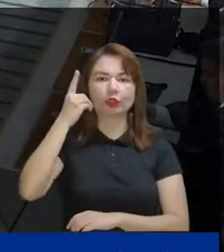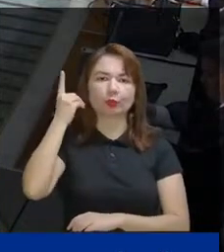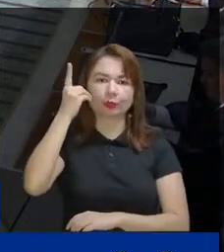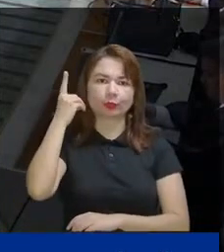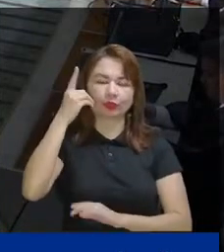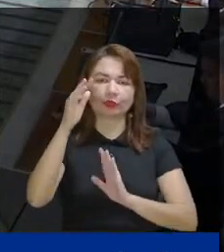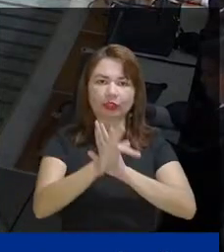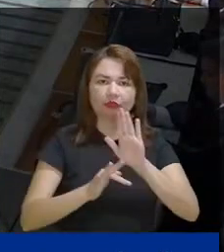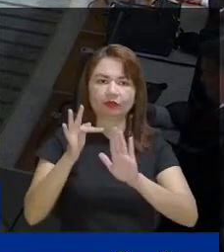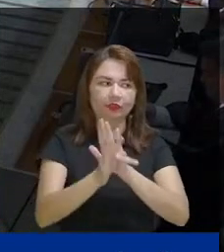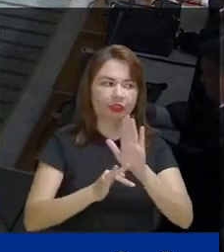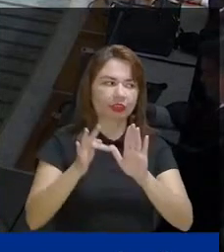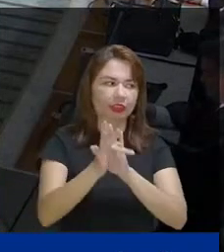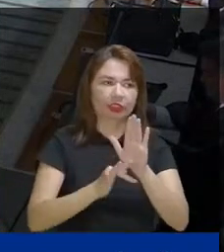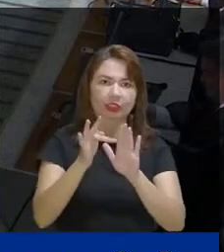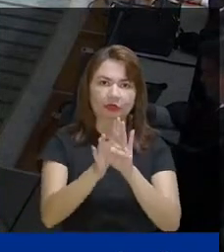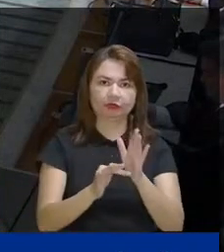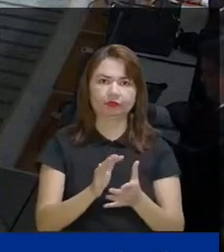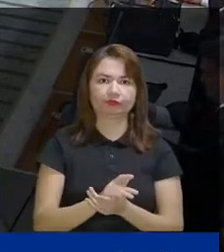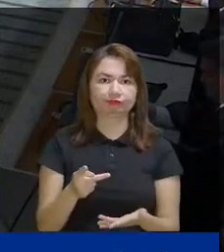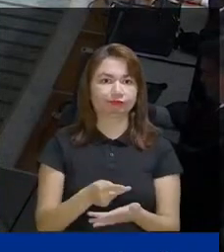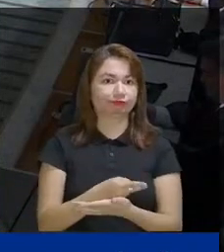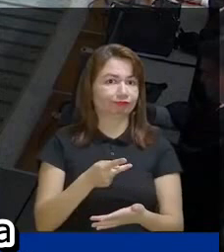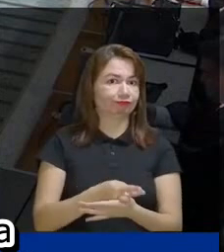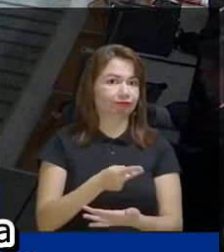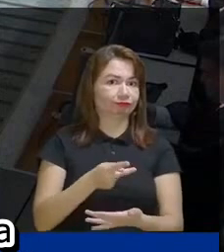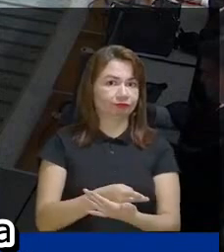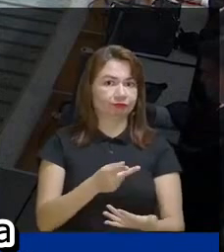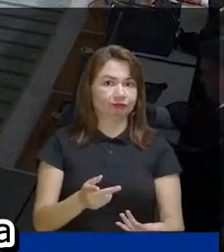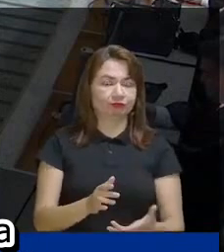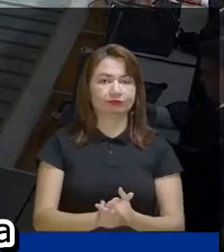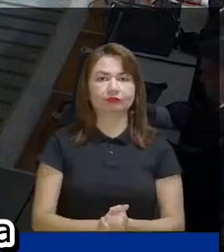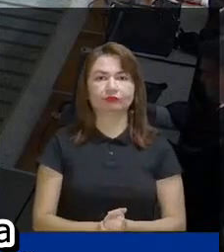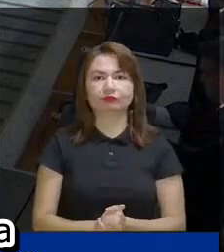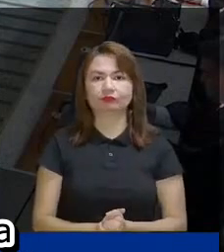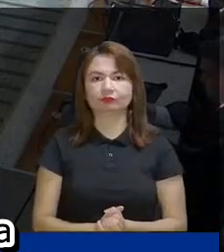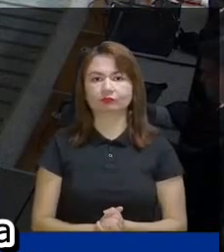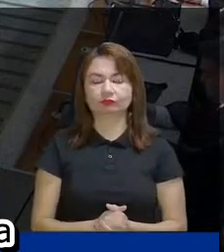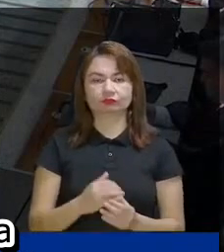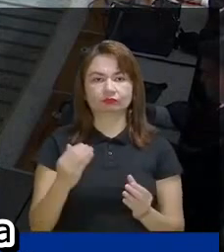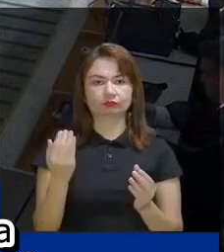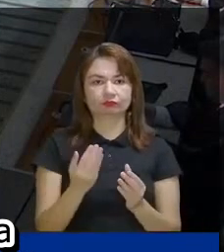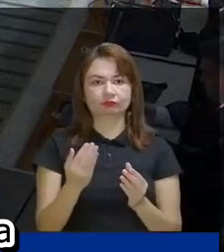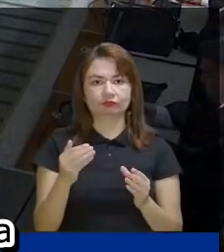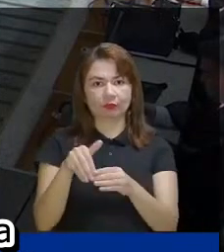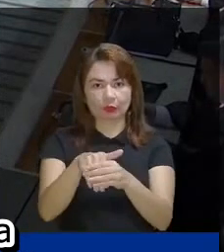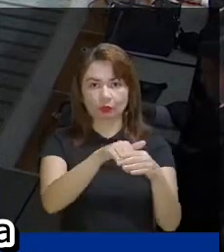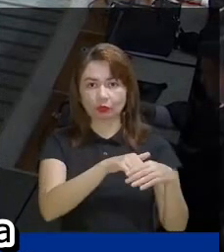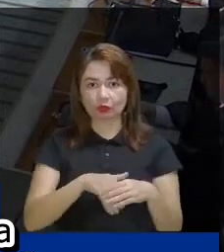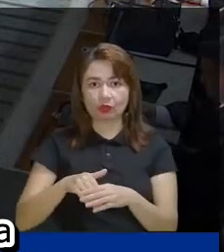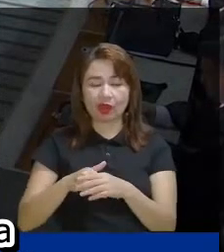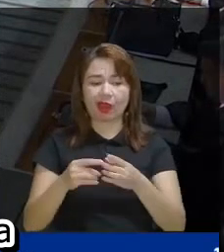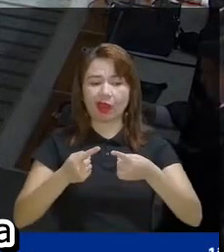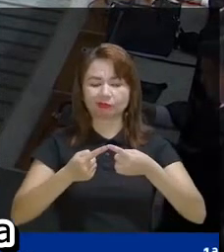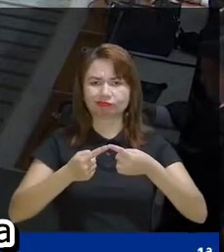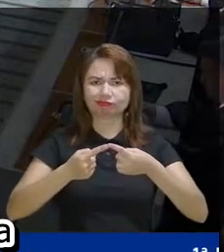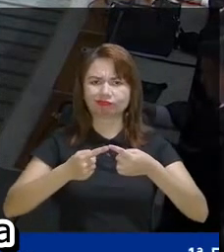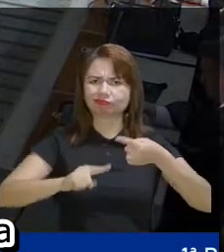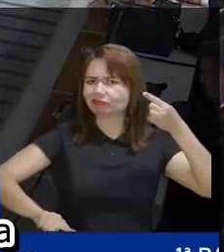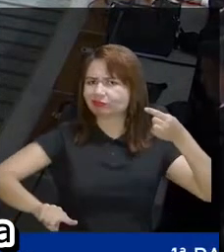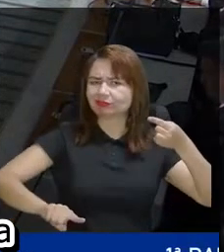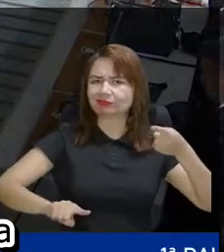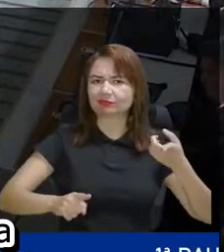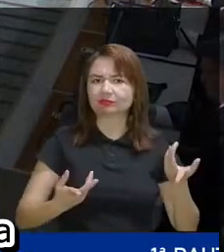a correção de suposto erro material na ementa do acórdão, alegando que está incompatível com a conclusão